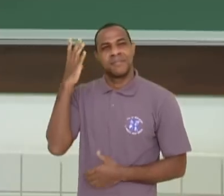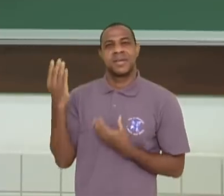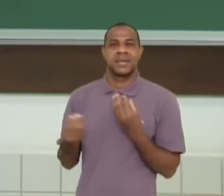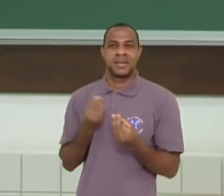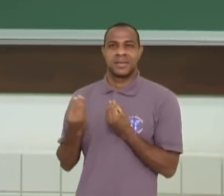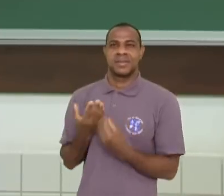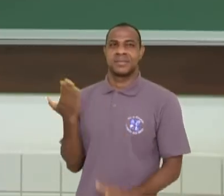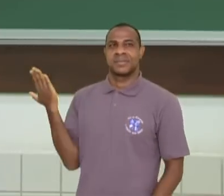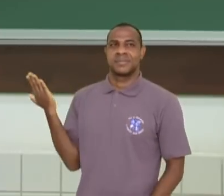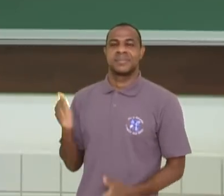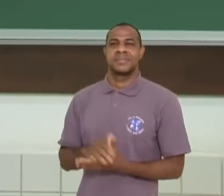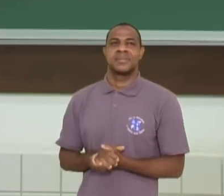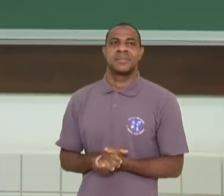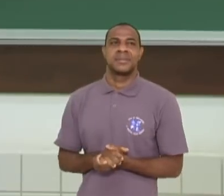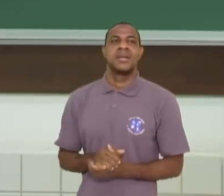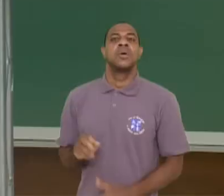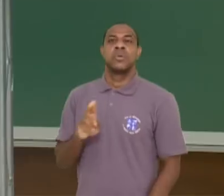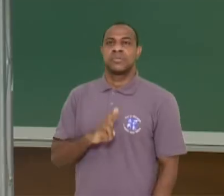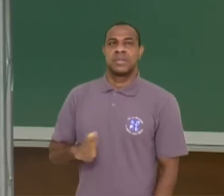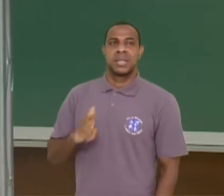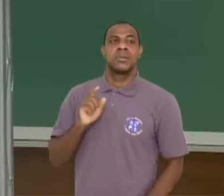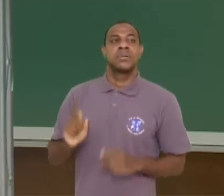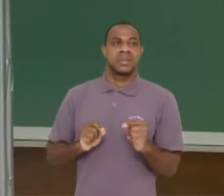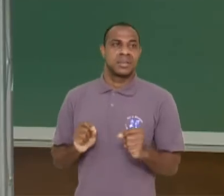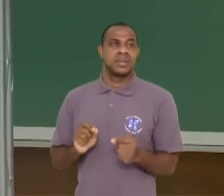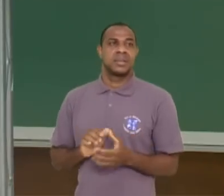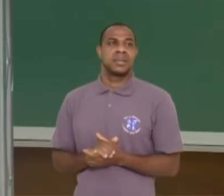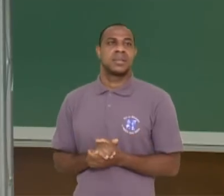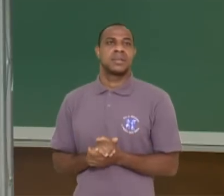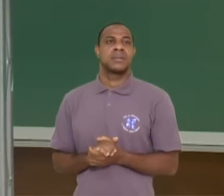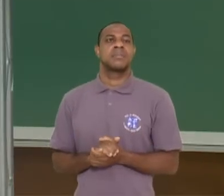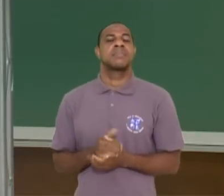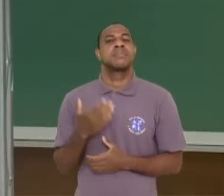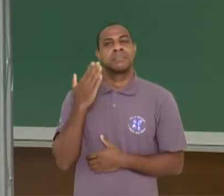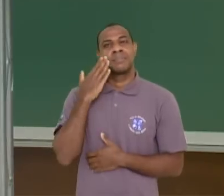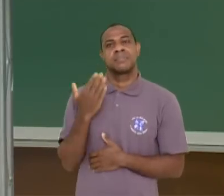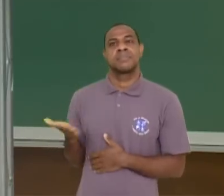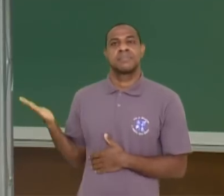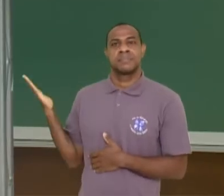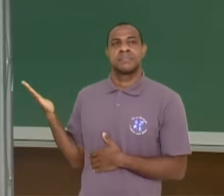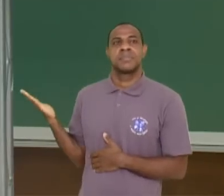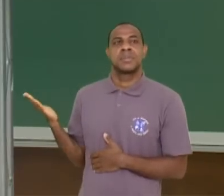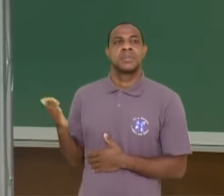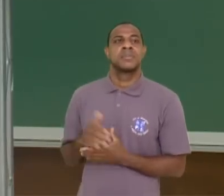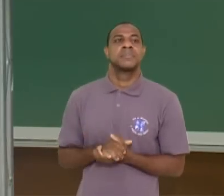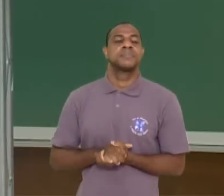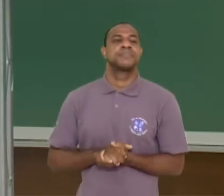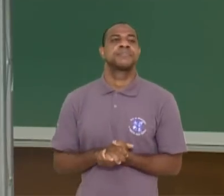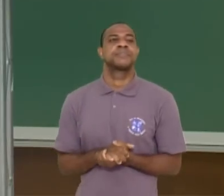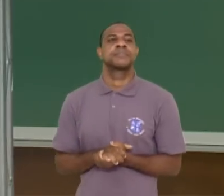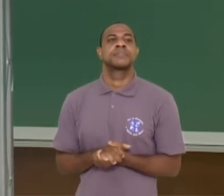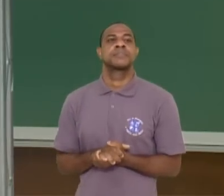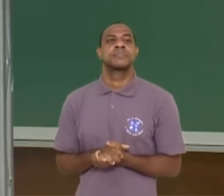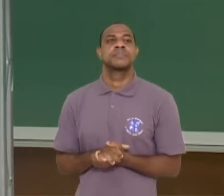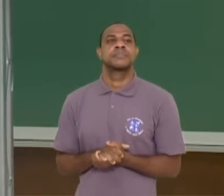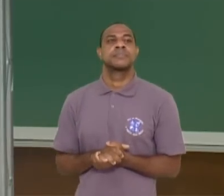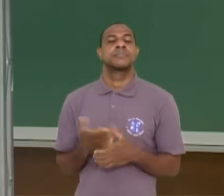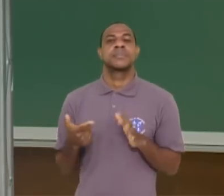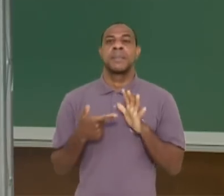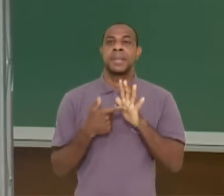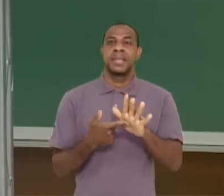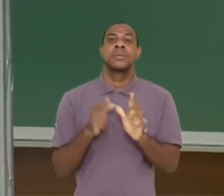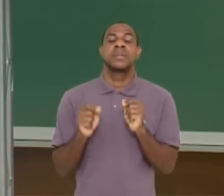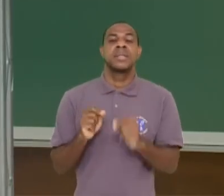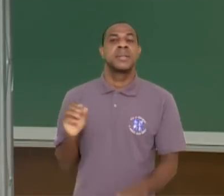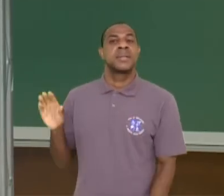da pantomima, né? Então utiliza-se, é uma forma de apresentação, né? Utilizando o menor possível de palavras, né? Não há presença da